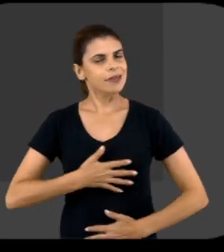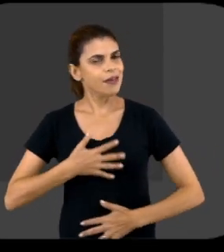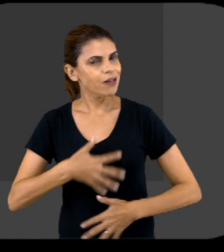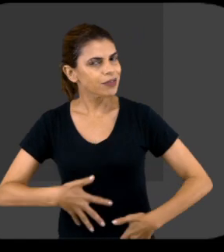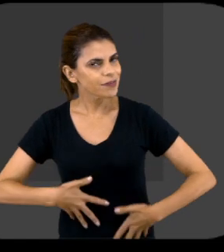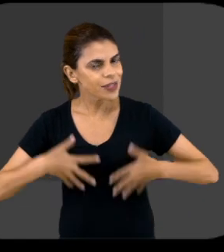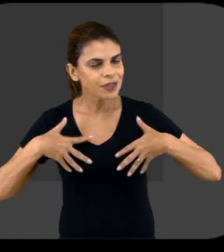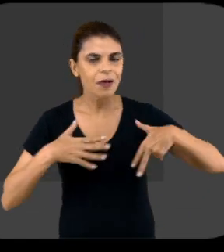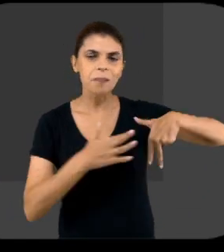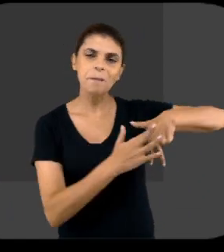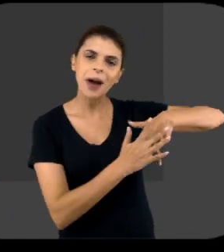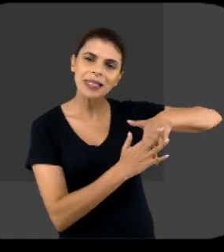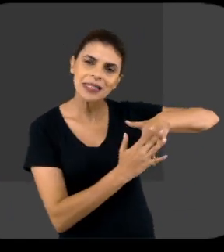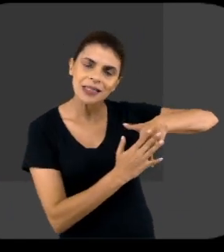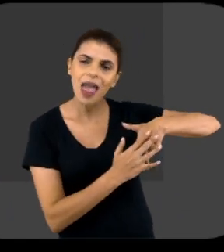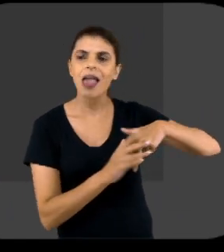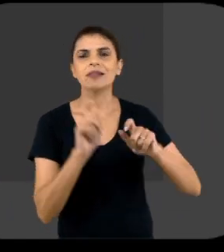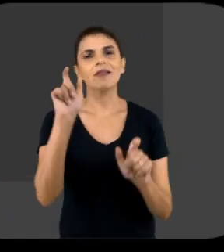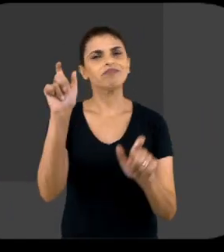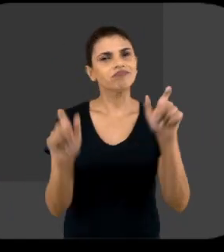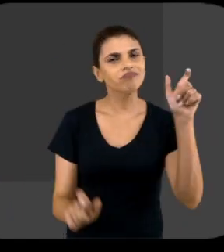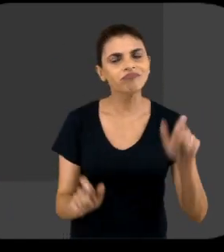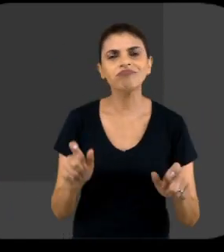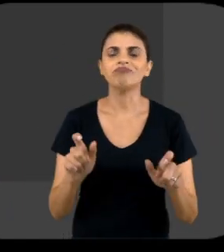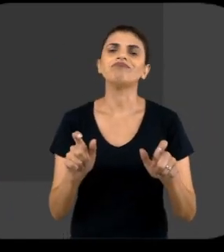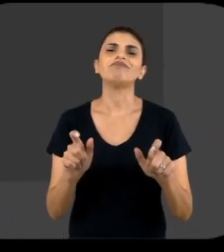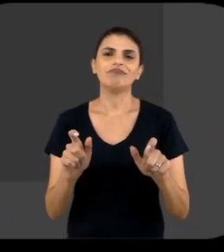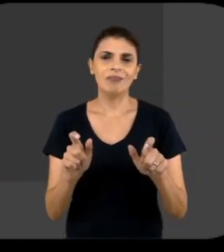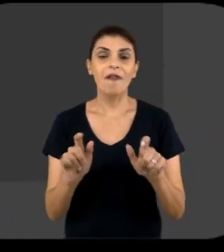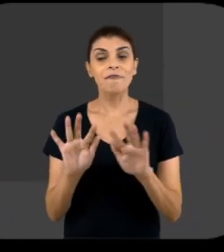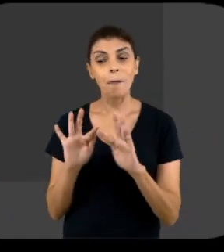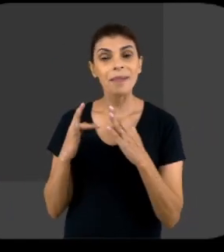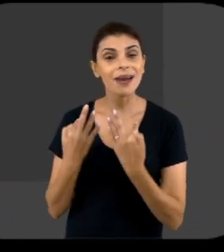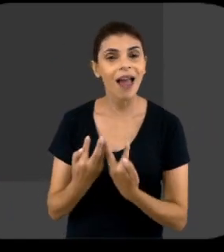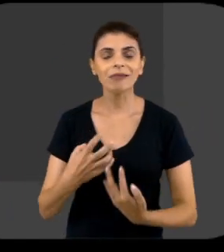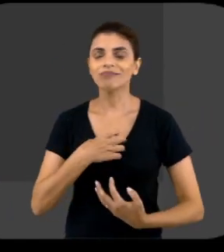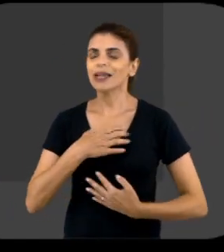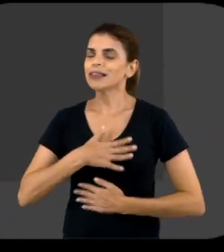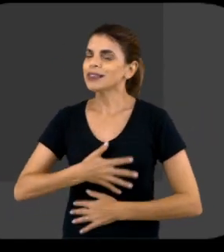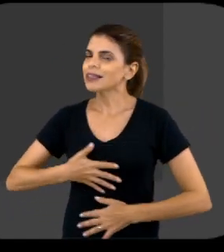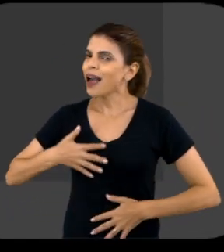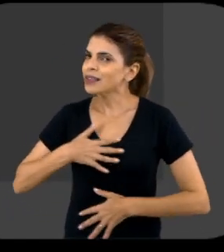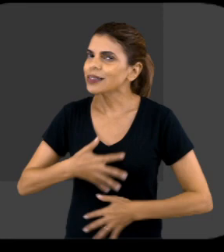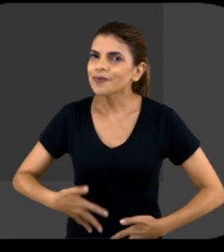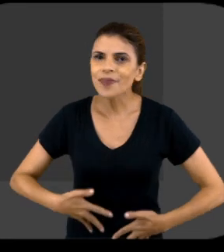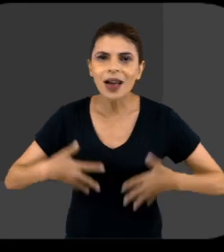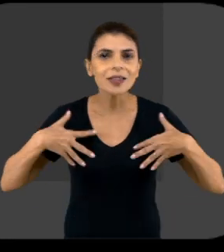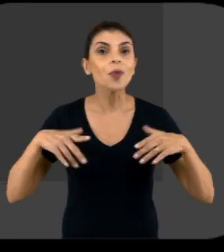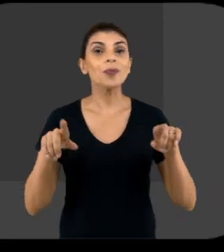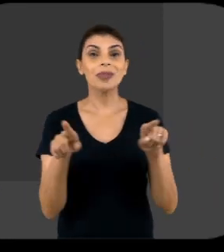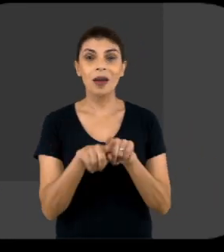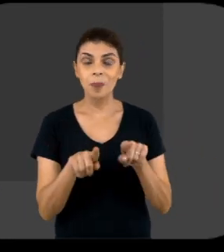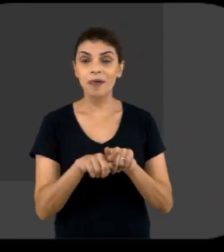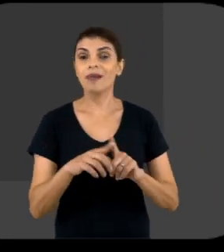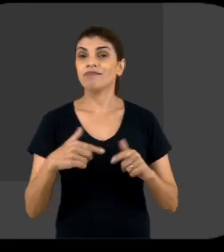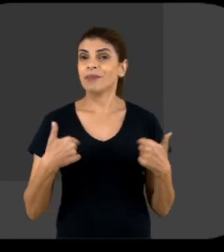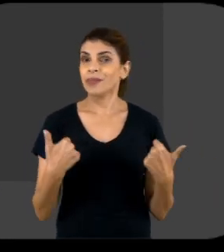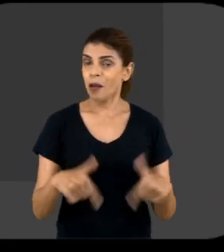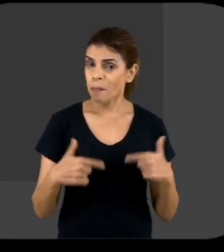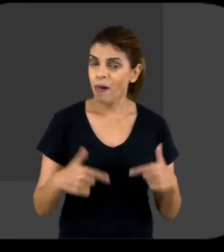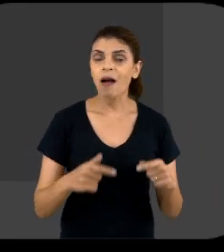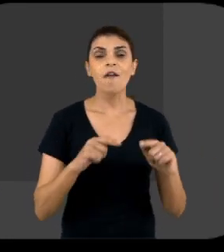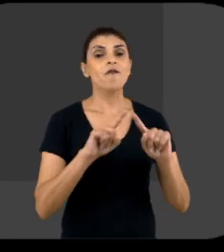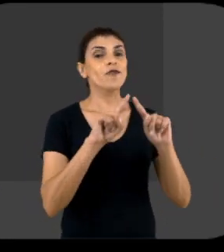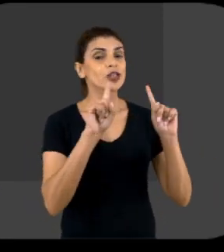dos envolvidos, ou seja, satisfação do paciente, dos seus familiares, satisfação também dos empregados,